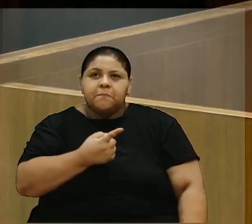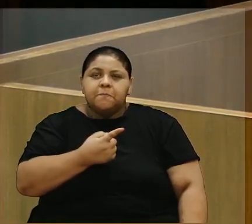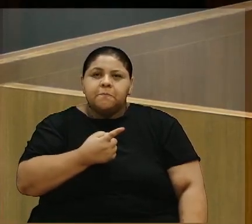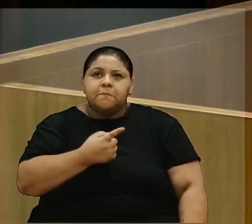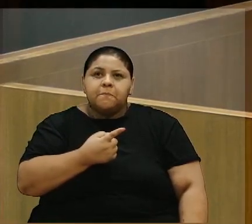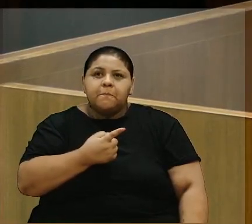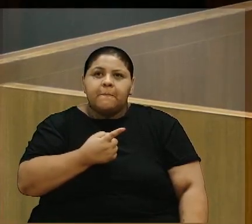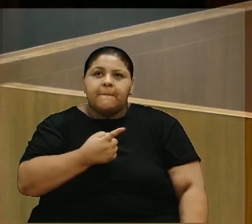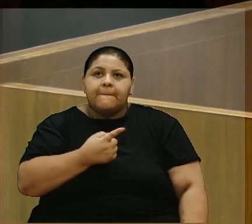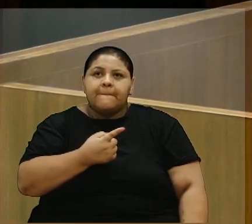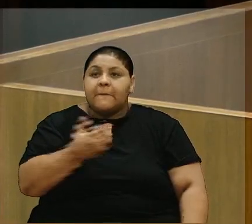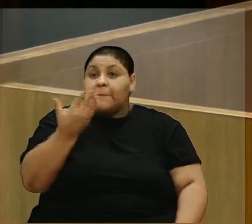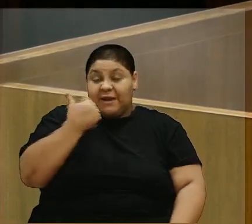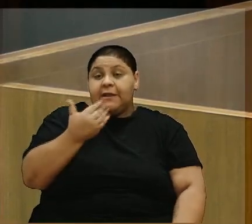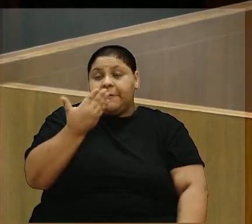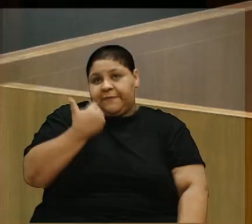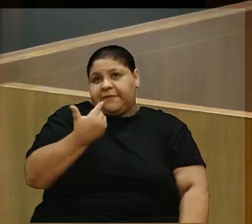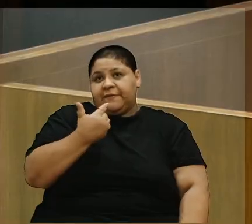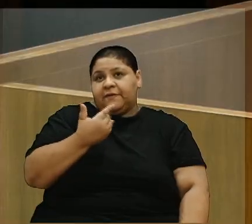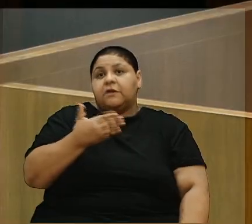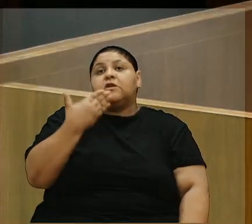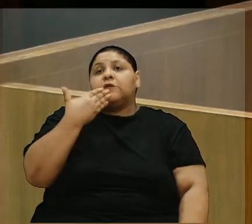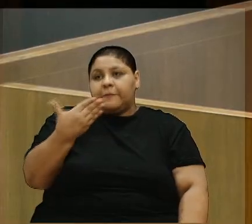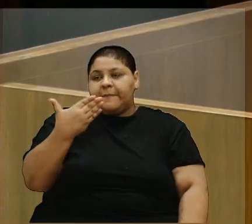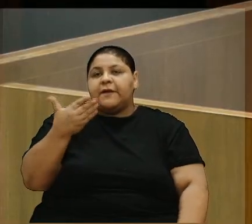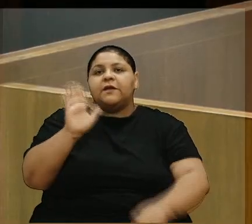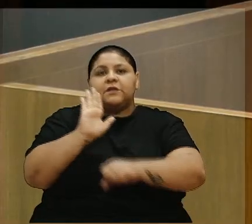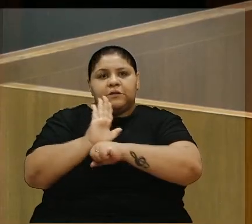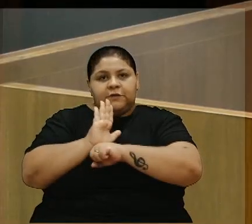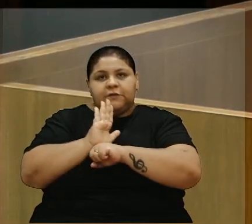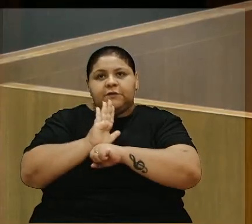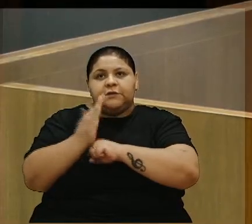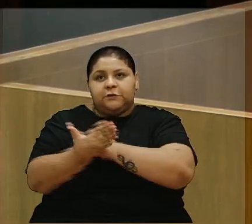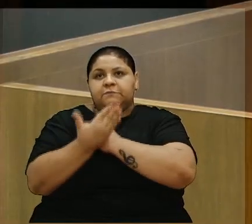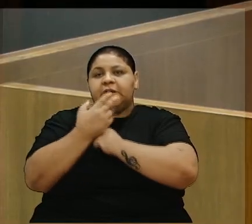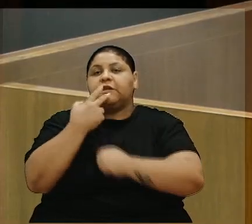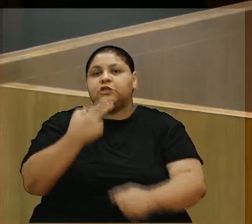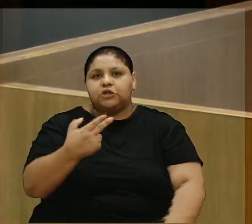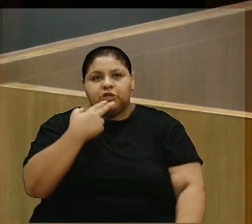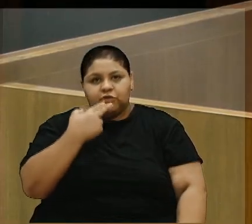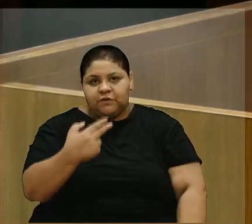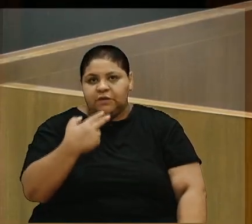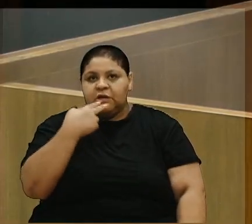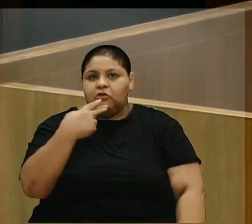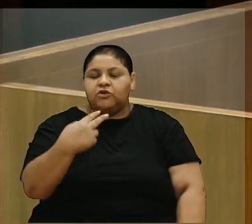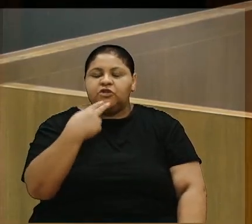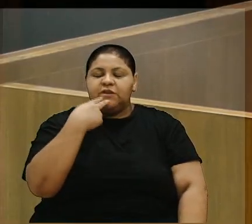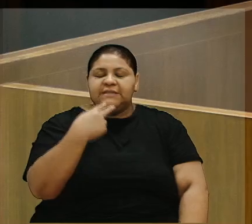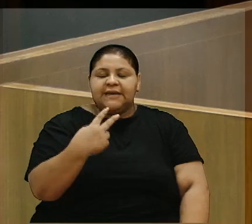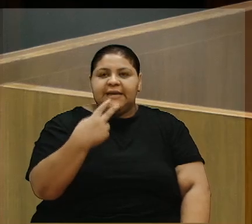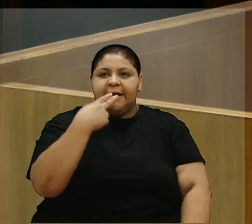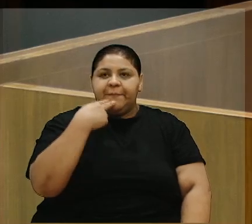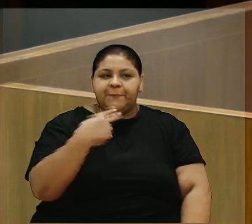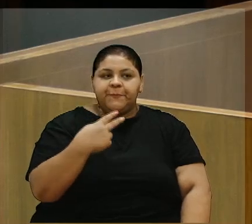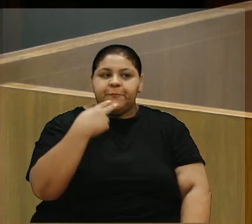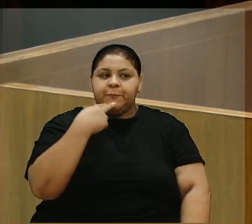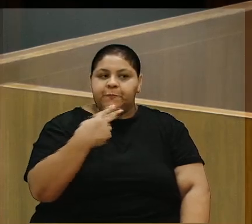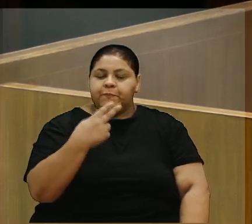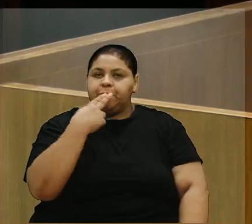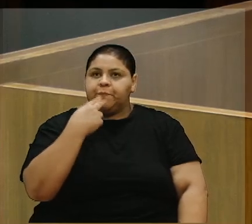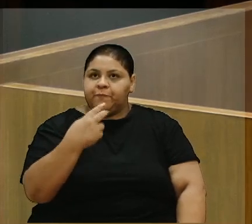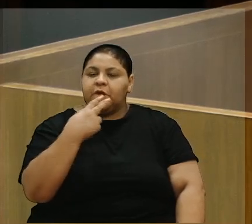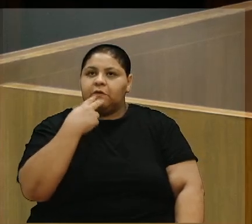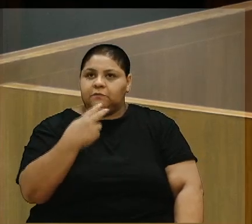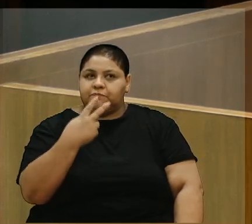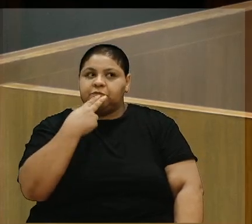alguma dificuldade para alimentar, a gente pede ajuda da nutricionista para ela ir ali, né, nos ajudar, como é que a gente pode fazer? O que